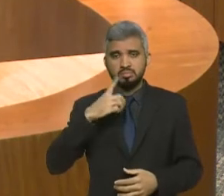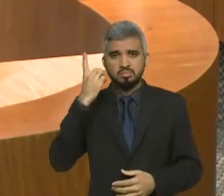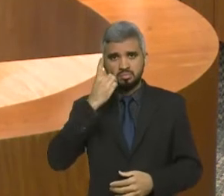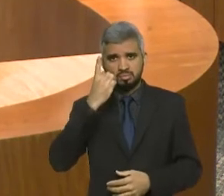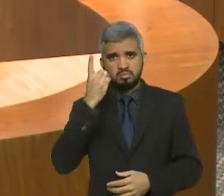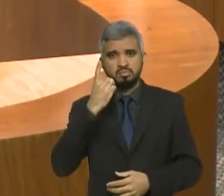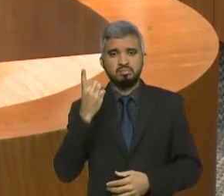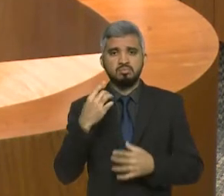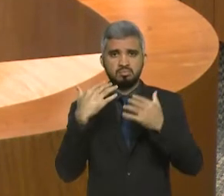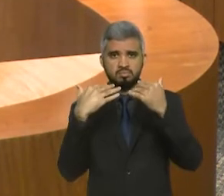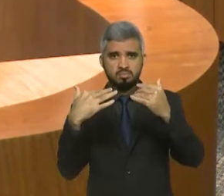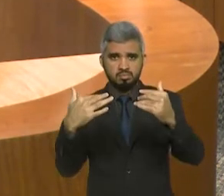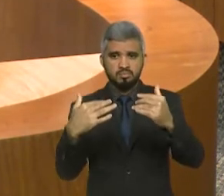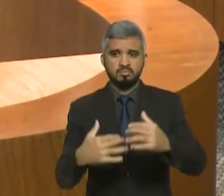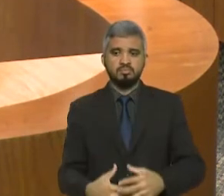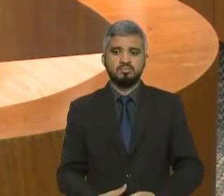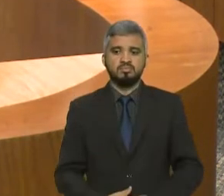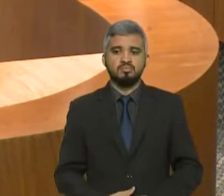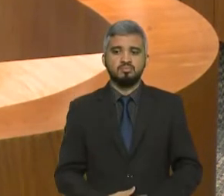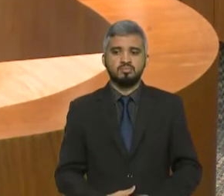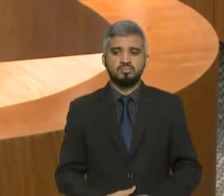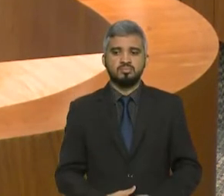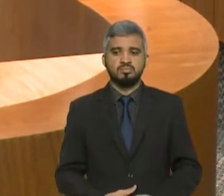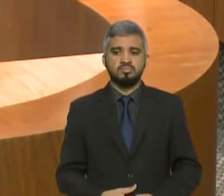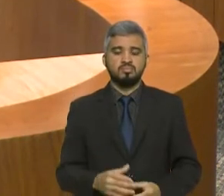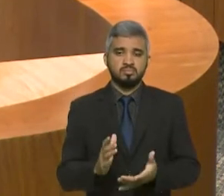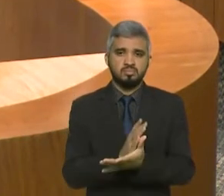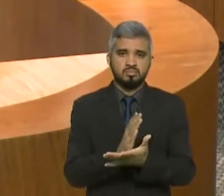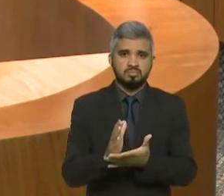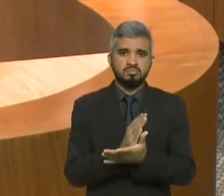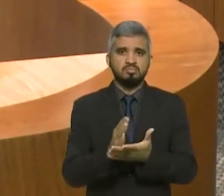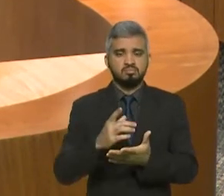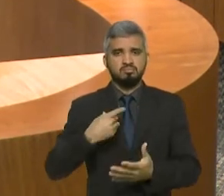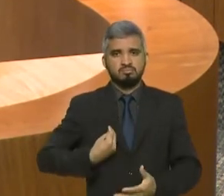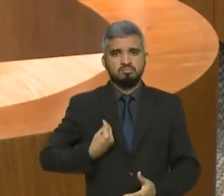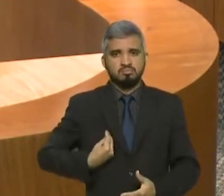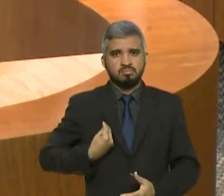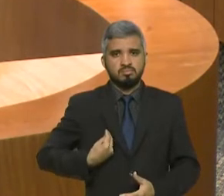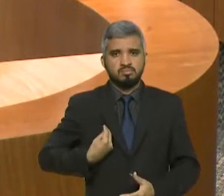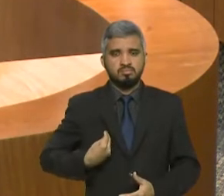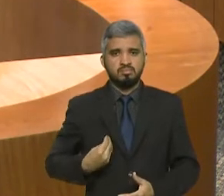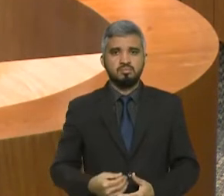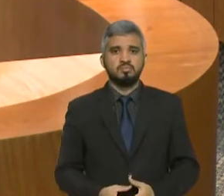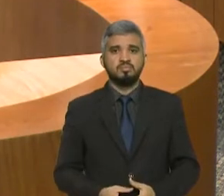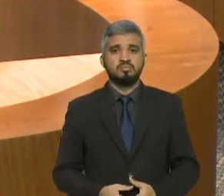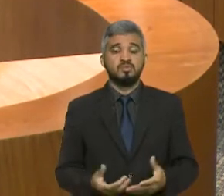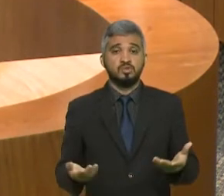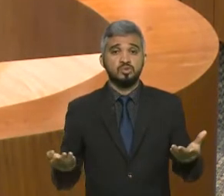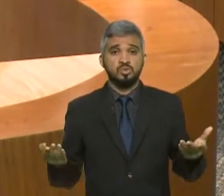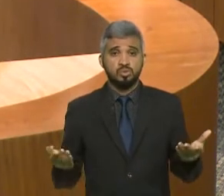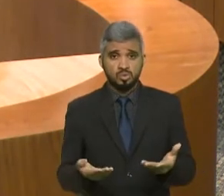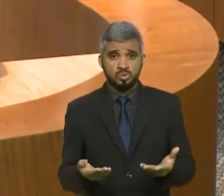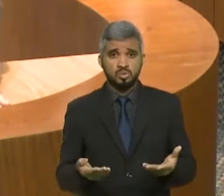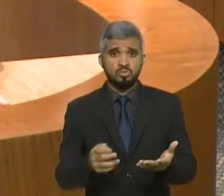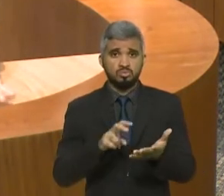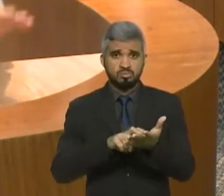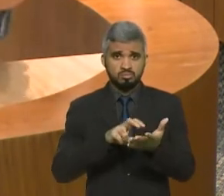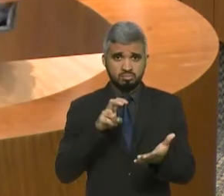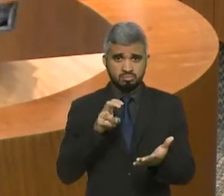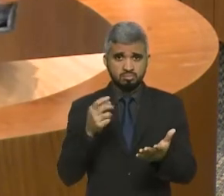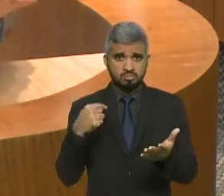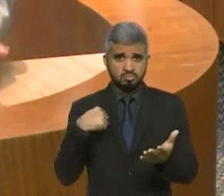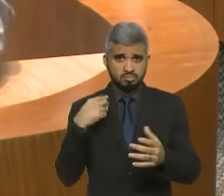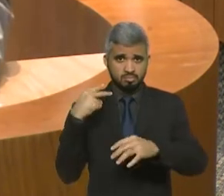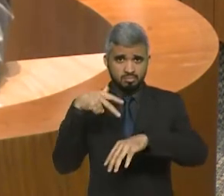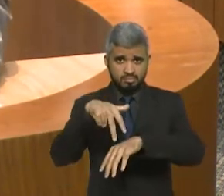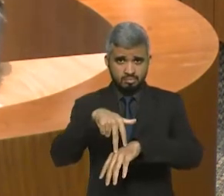amigos, colegas deputados e deputadas, representando as suas bases, suas regiões. Senhor presidente, eu ocupo essa tribuna nesta manhã